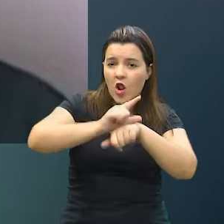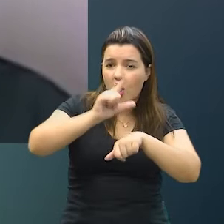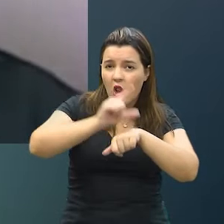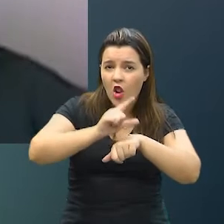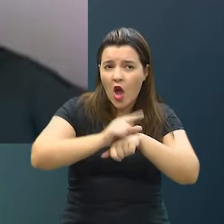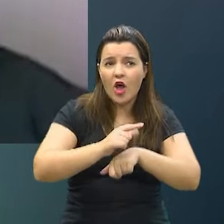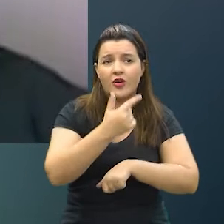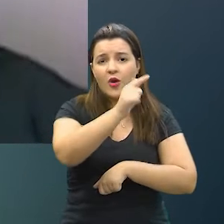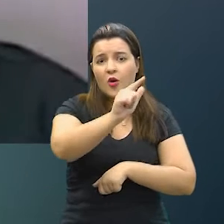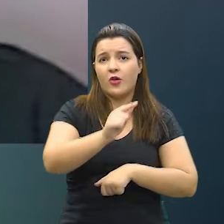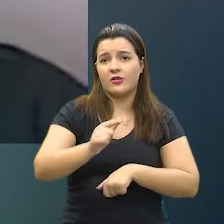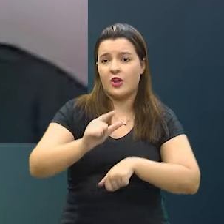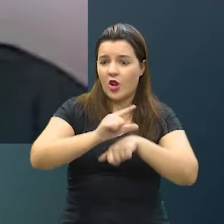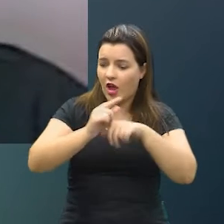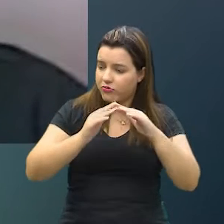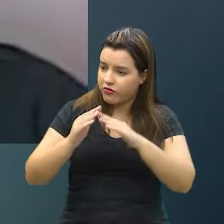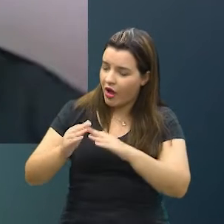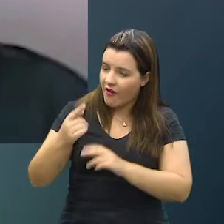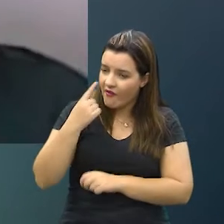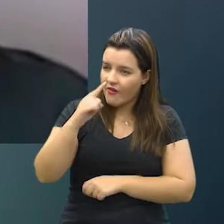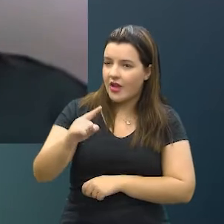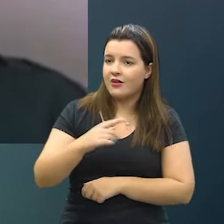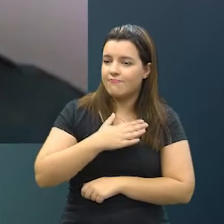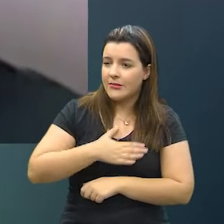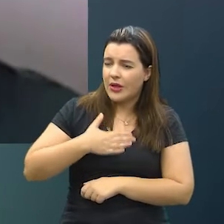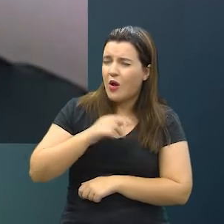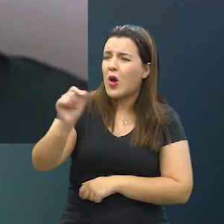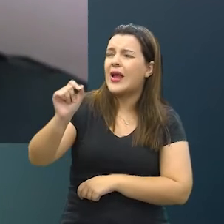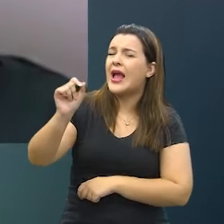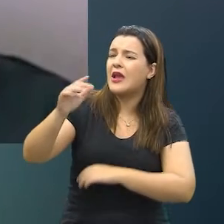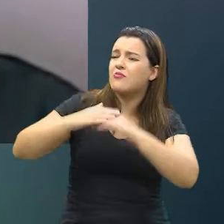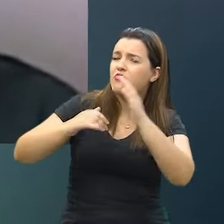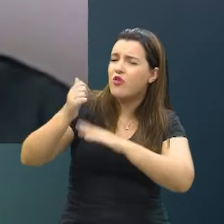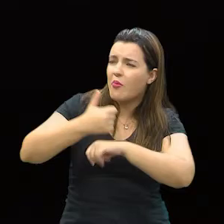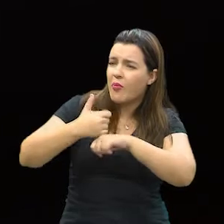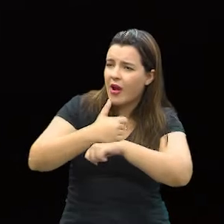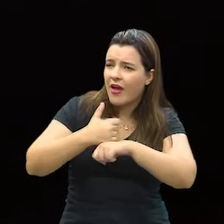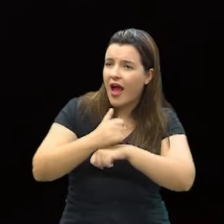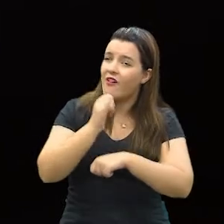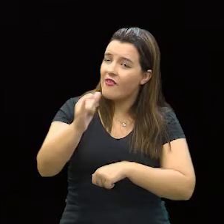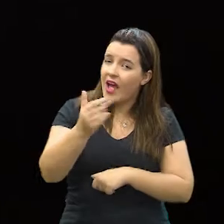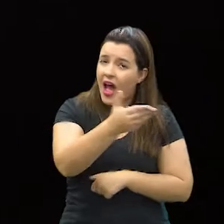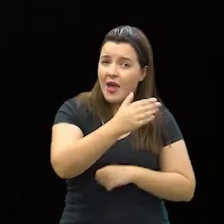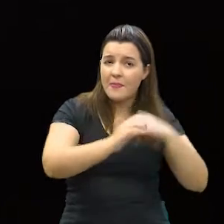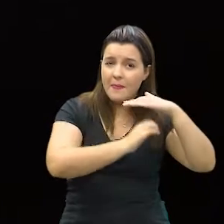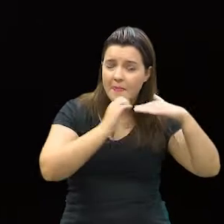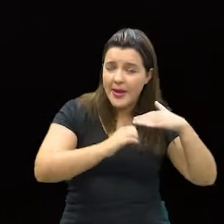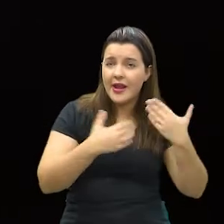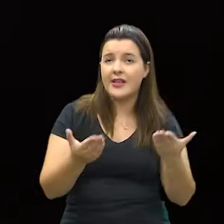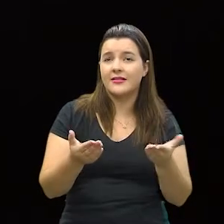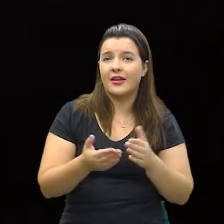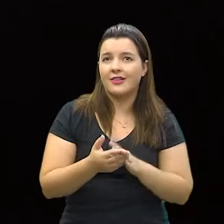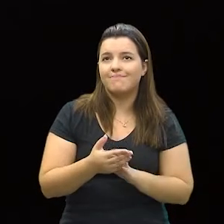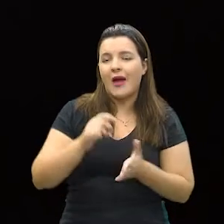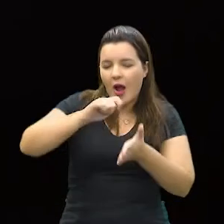de uma loja na mesma rua, acaba gostando e acaba recomendando o nosso trabalho. Quantos colaboradores você